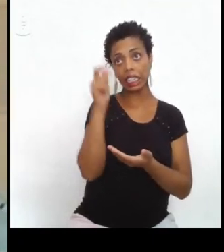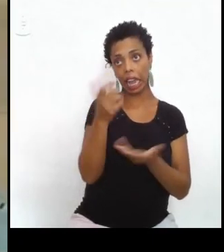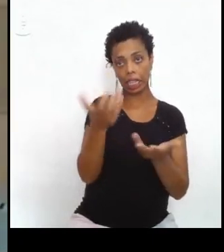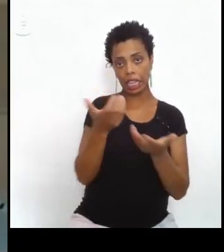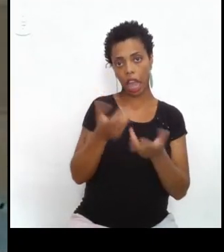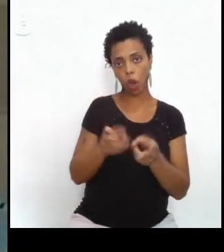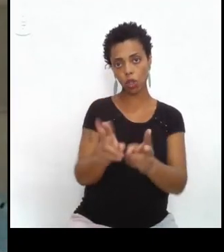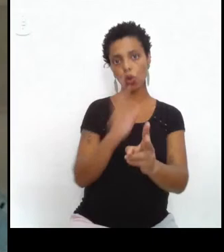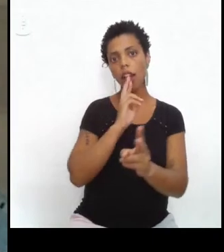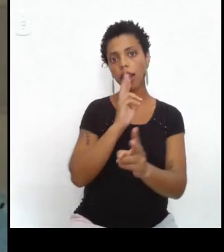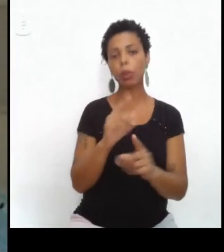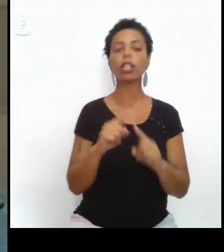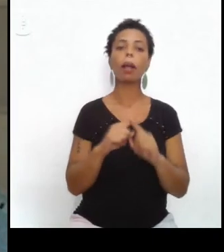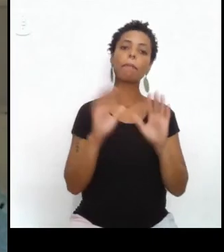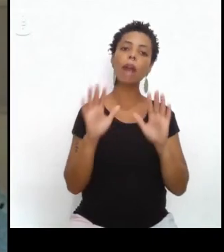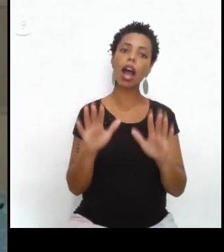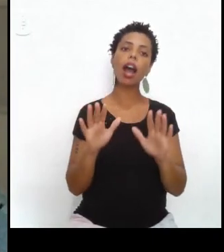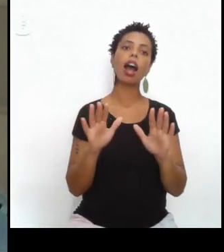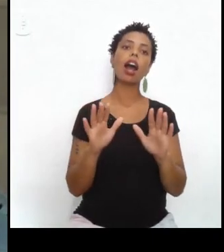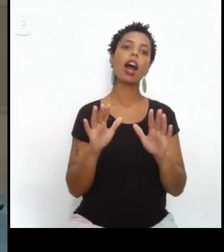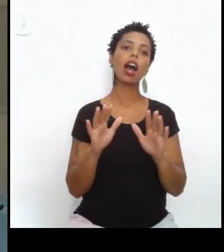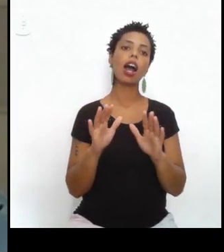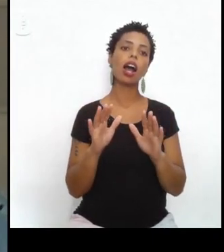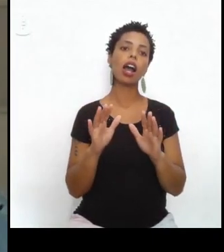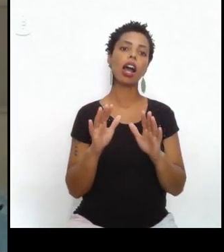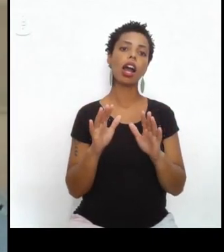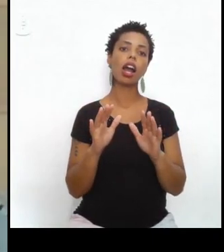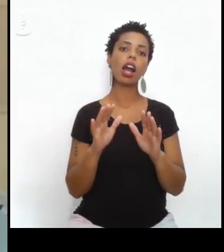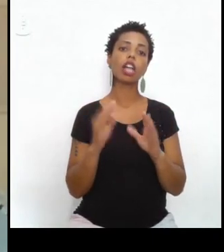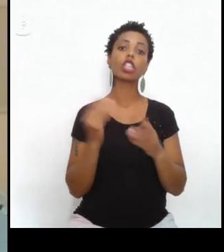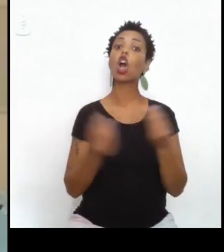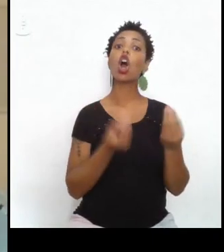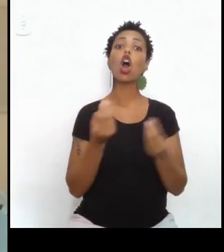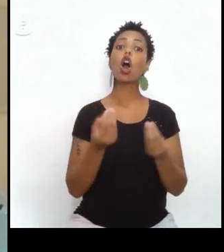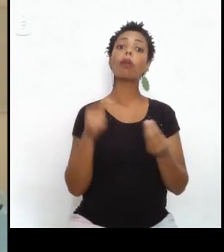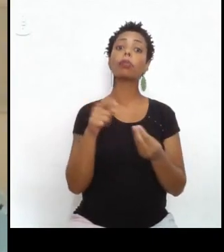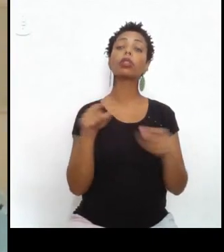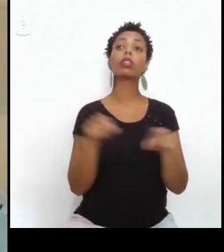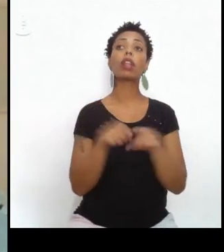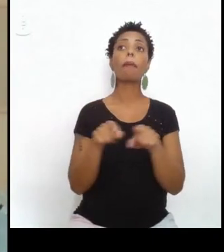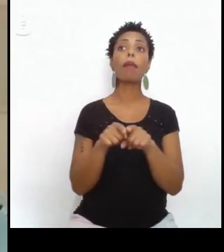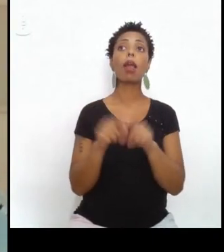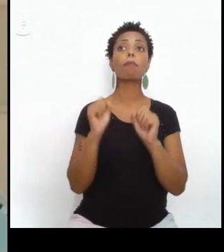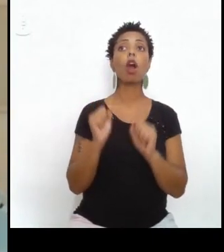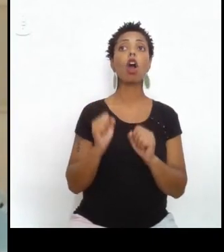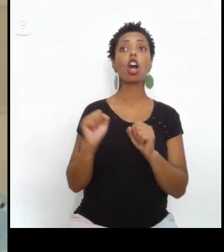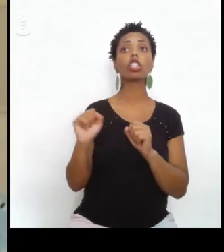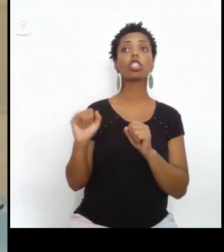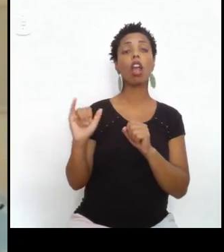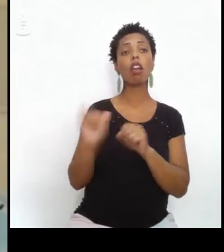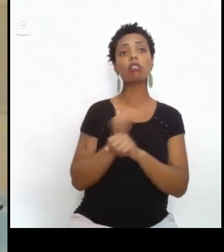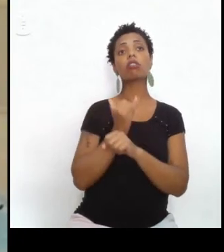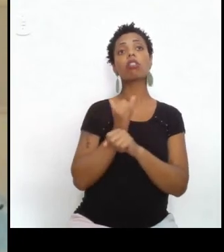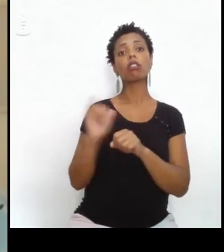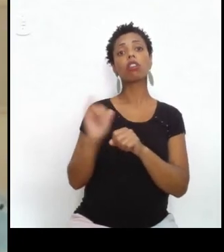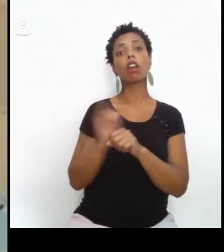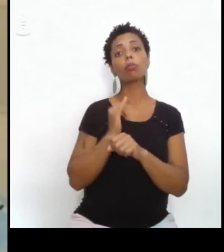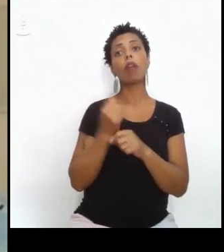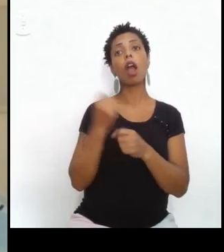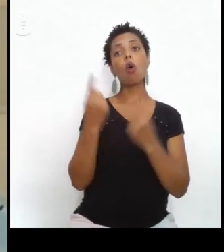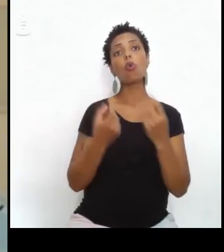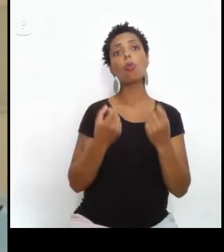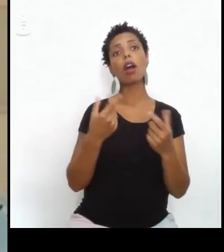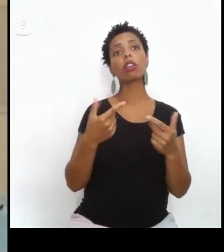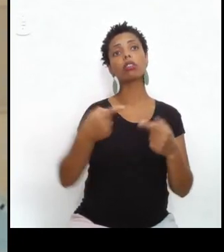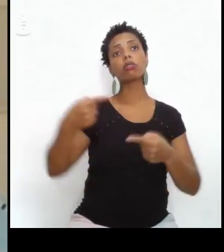mas de que como é que ele também pode ser estratégico para algumas disputas de política pública por